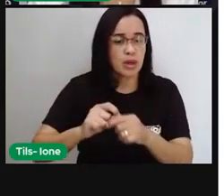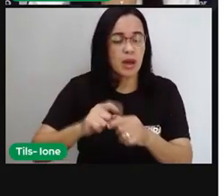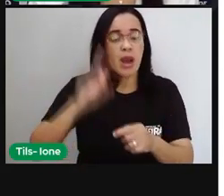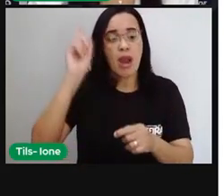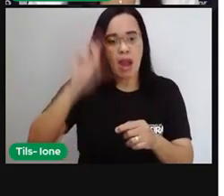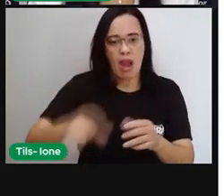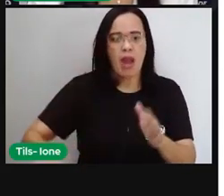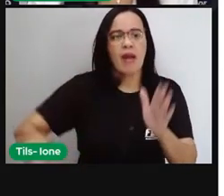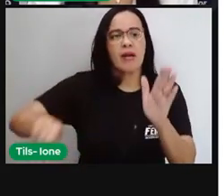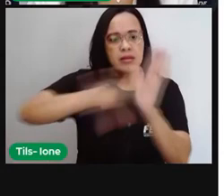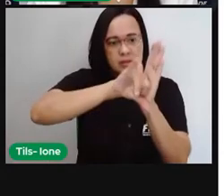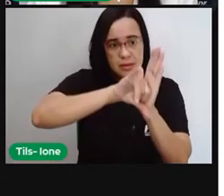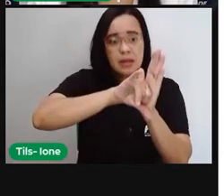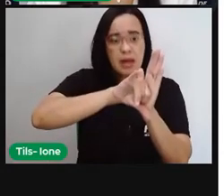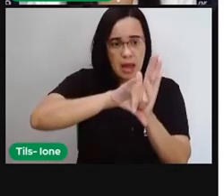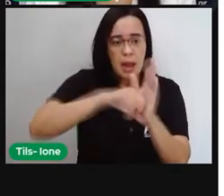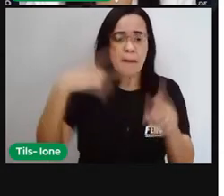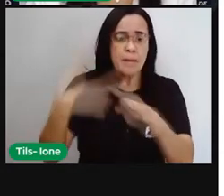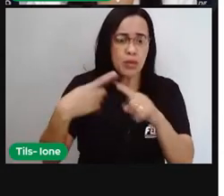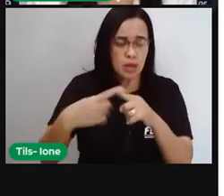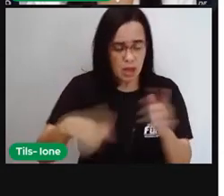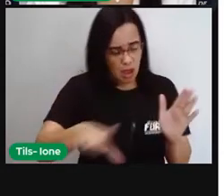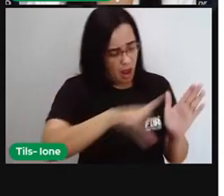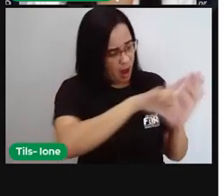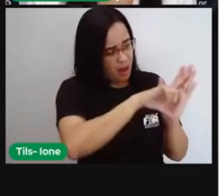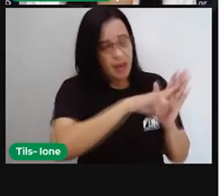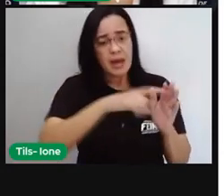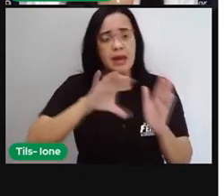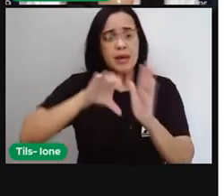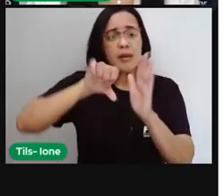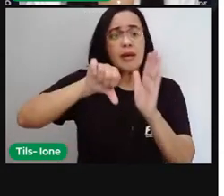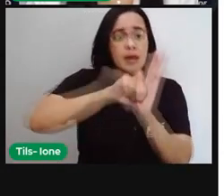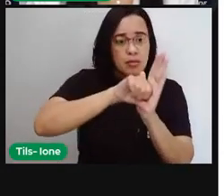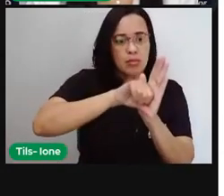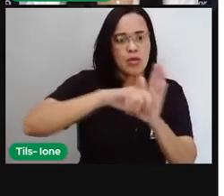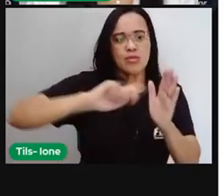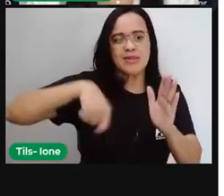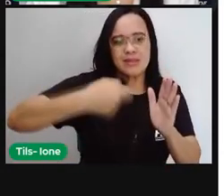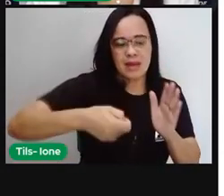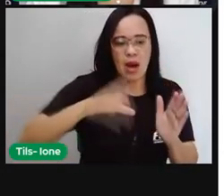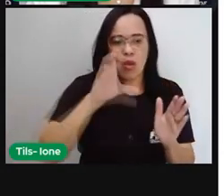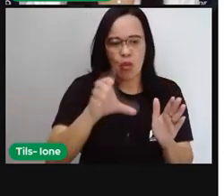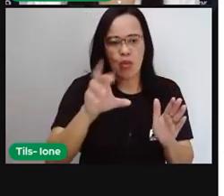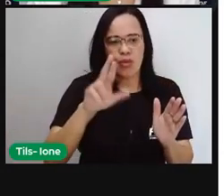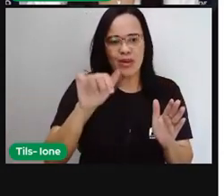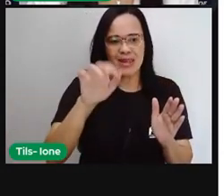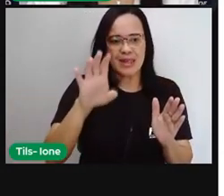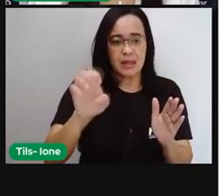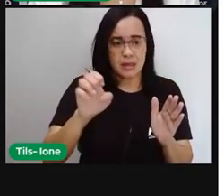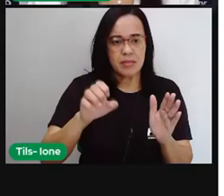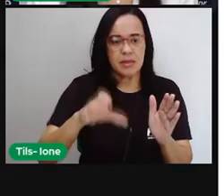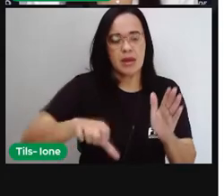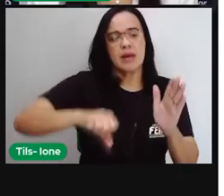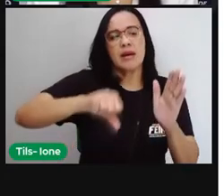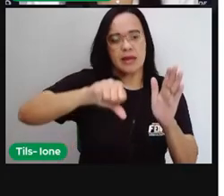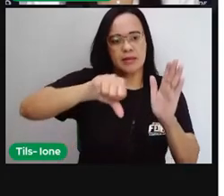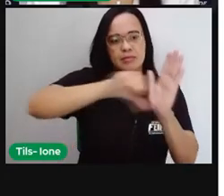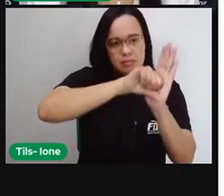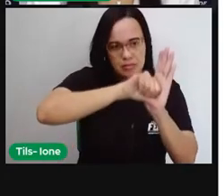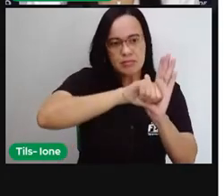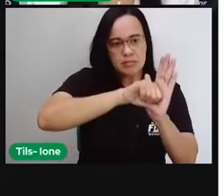crimes, né, pela própria legislação existente em nosso país. Então, existem aí muitas situações que a gente